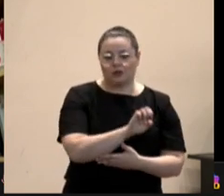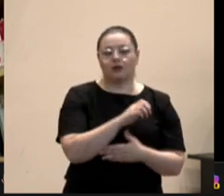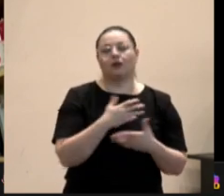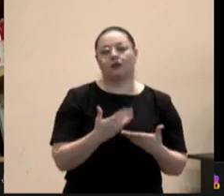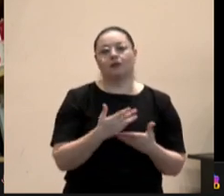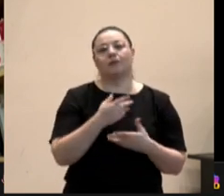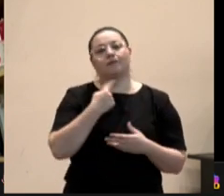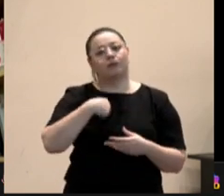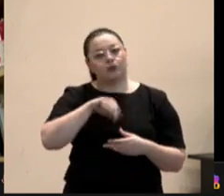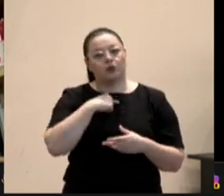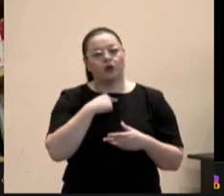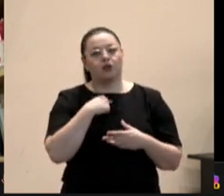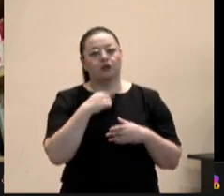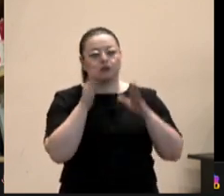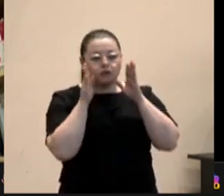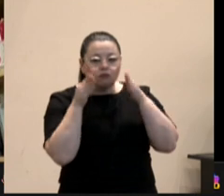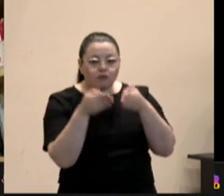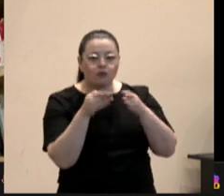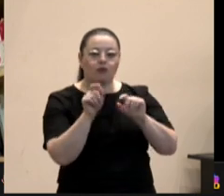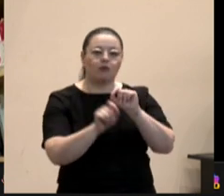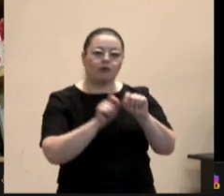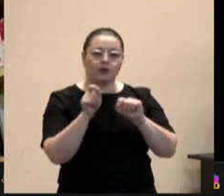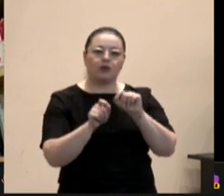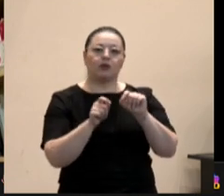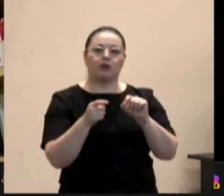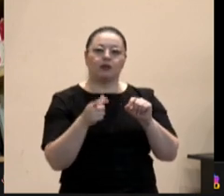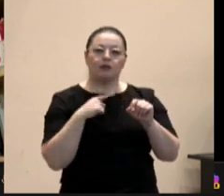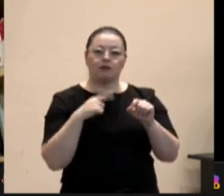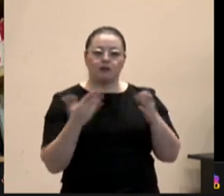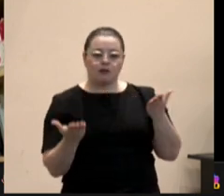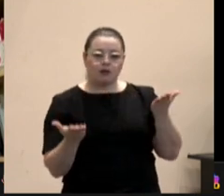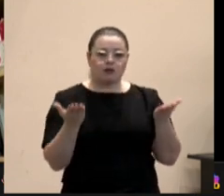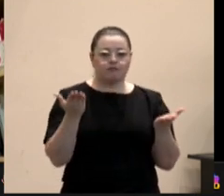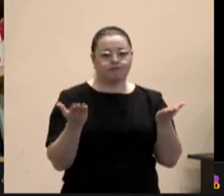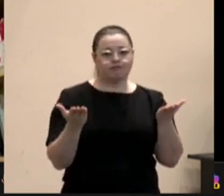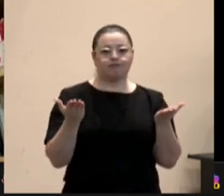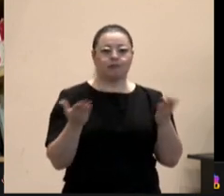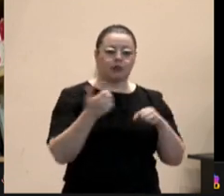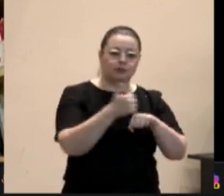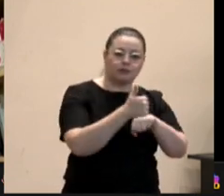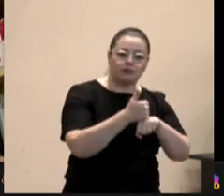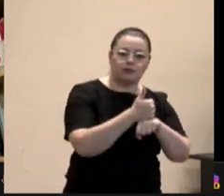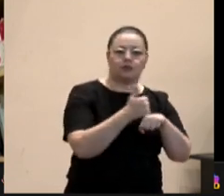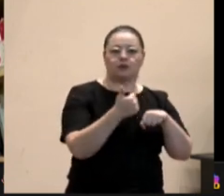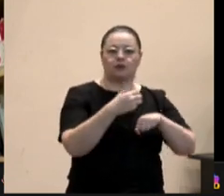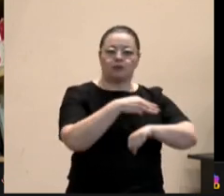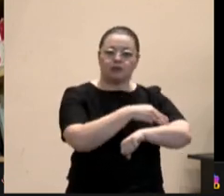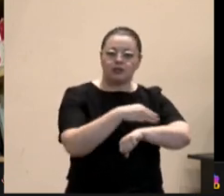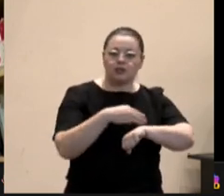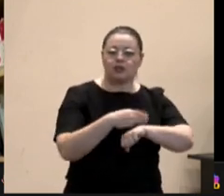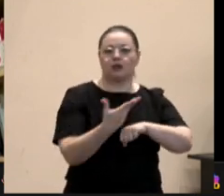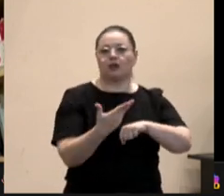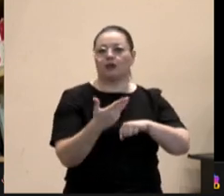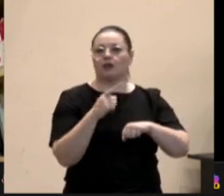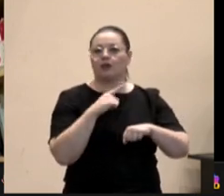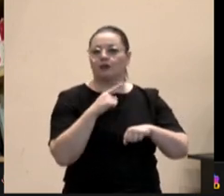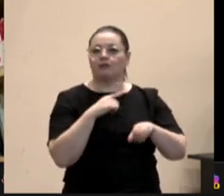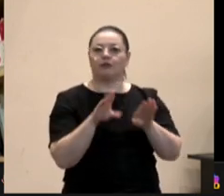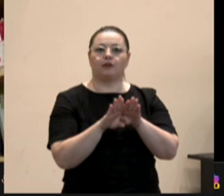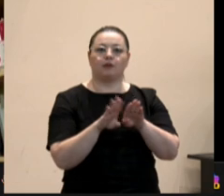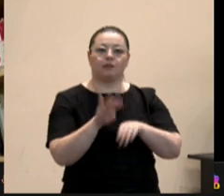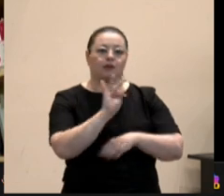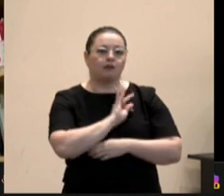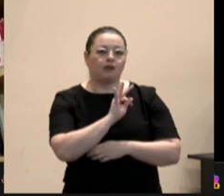nosso foco foi trazer um equilíbrio entre os profissionais do magistério e os funcionários de escola, os